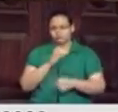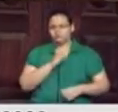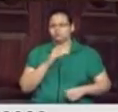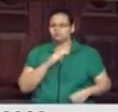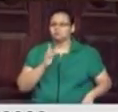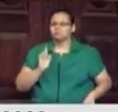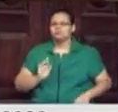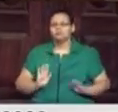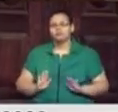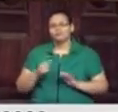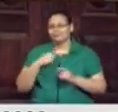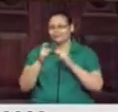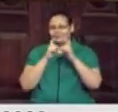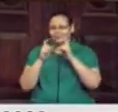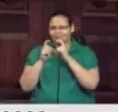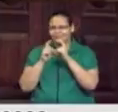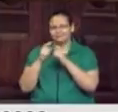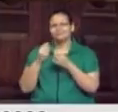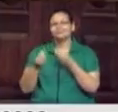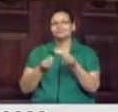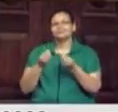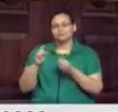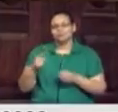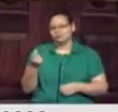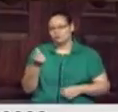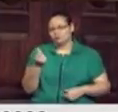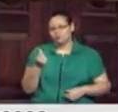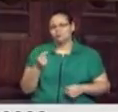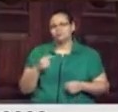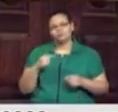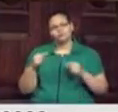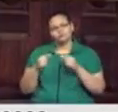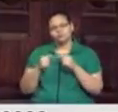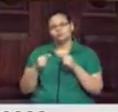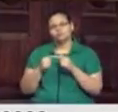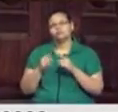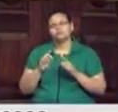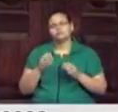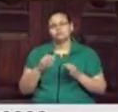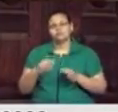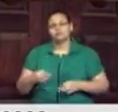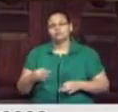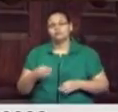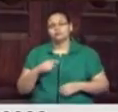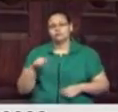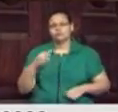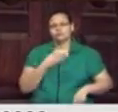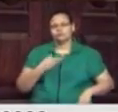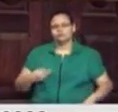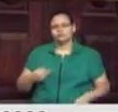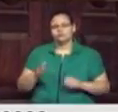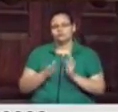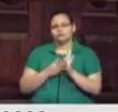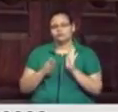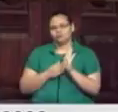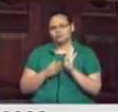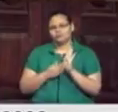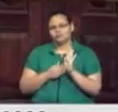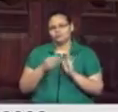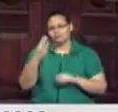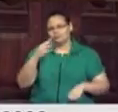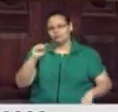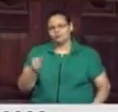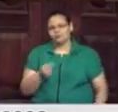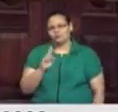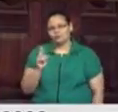houve tempo de se debater adequadamente, é qual seria o valor adequado. E o valor determinado e proposto pelo governo, um valor de R$